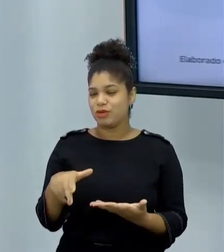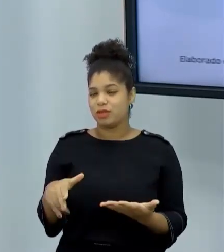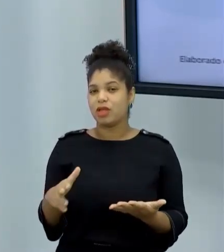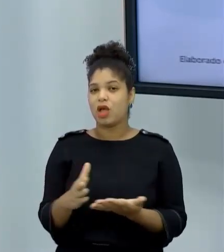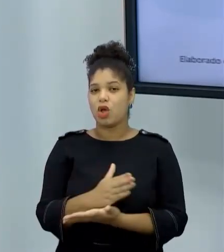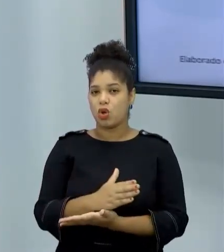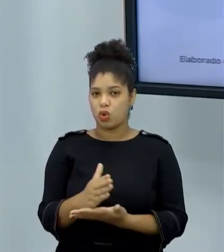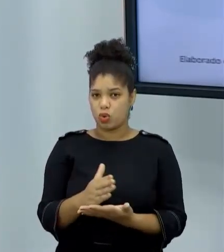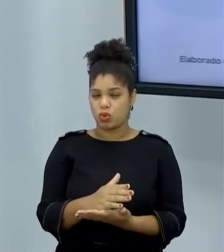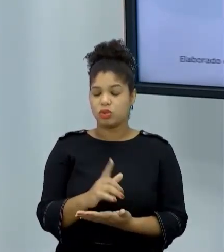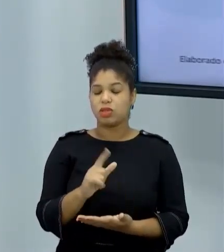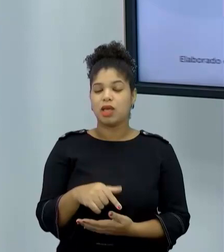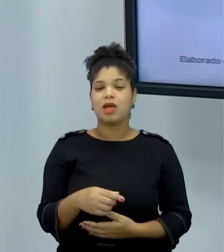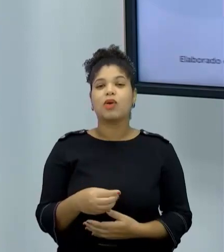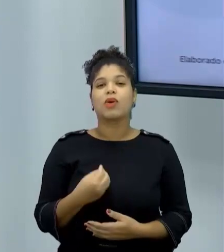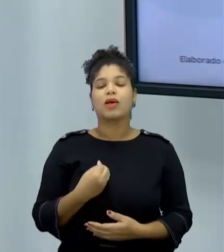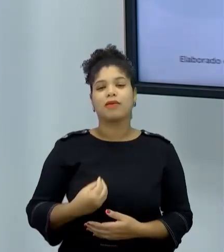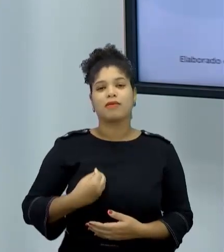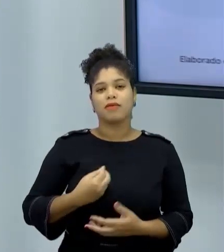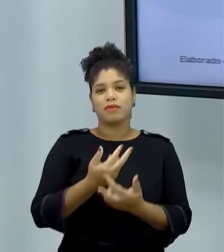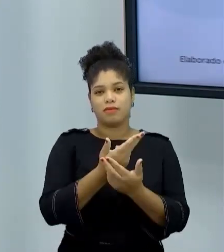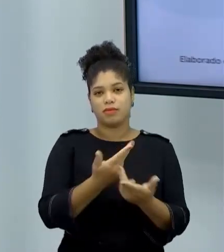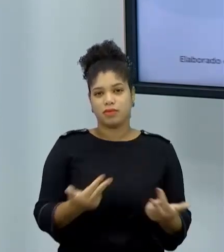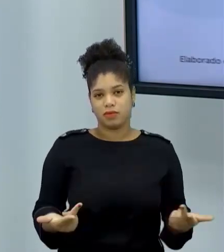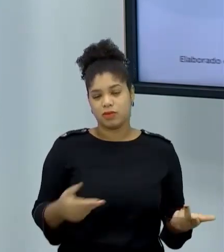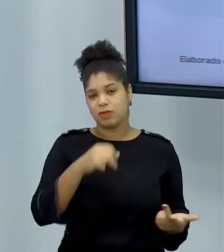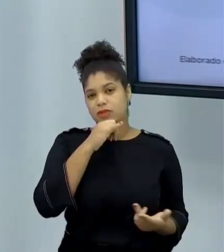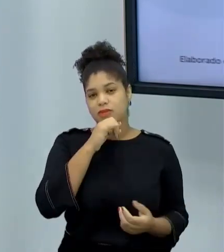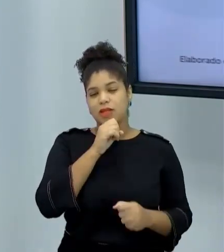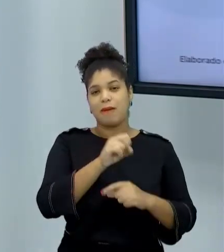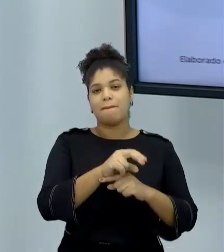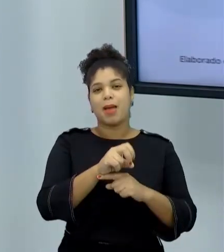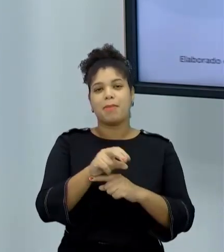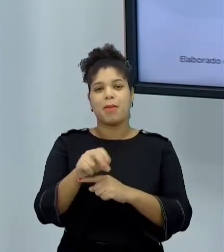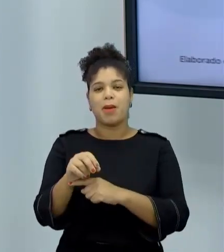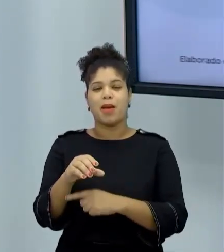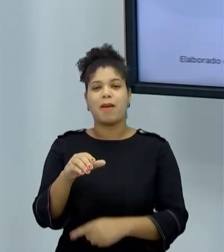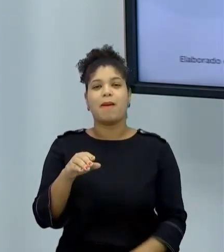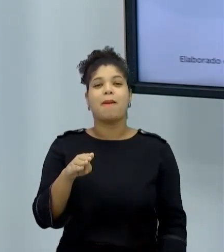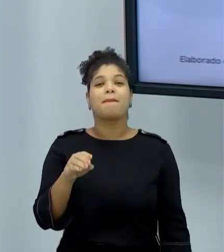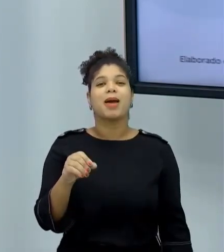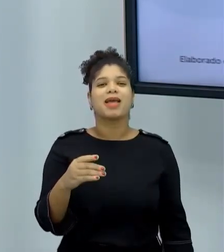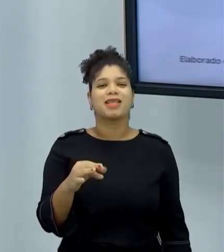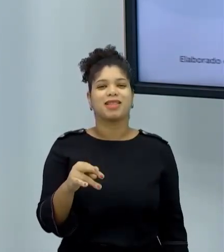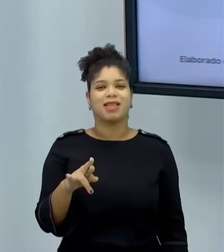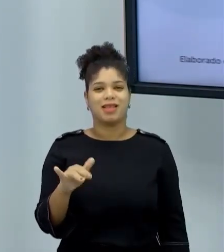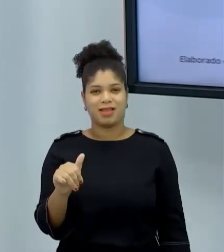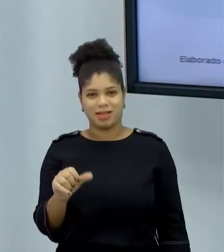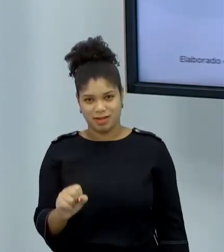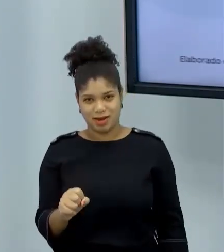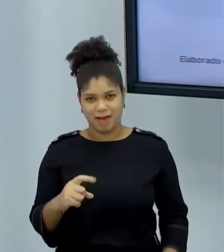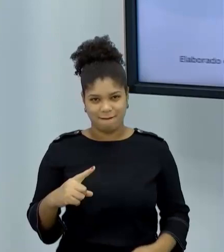algumas são seres vivos, como as bactérias, por exemplo, e algumas são seres